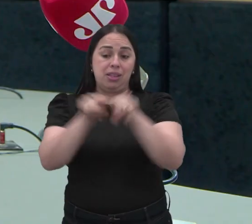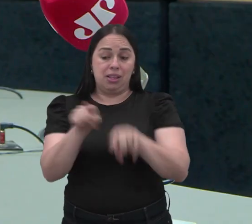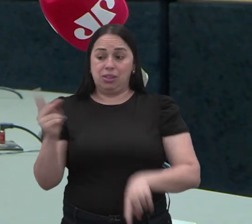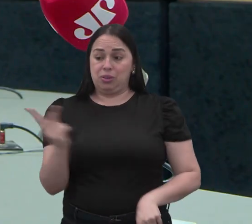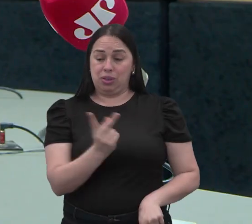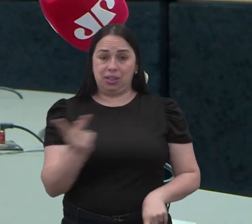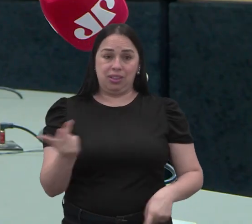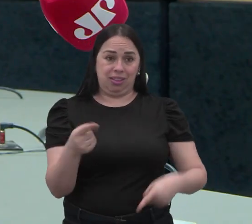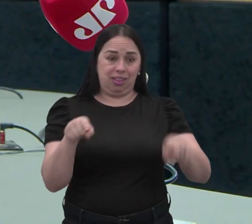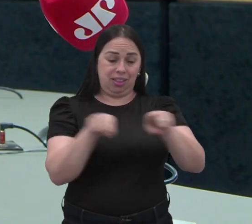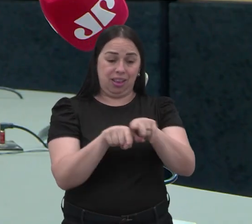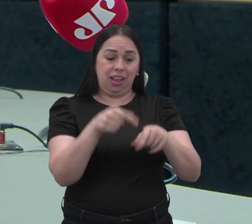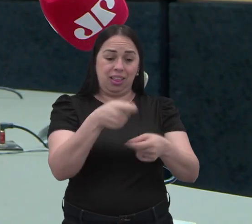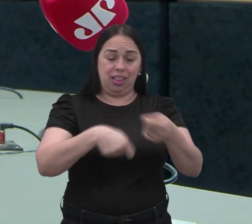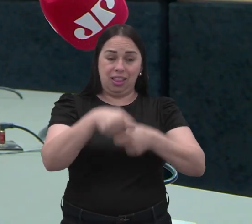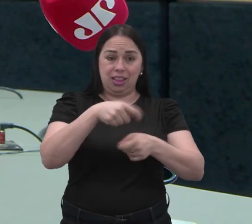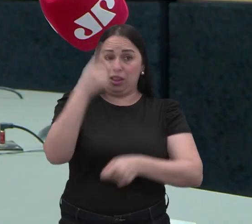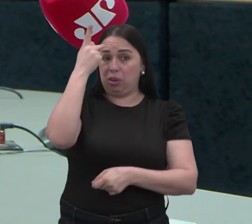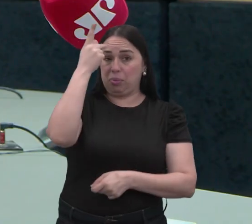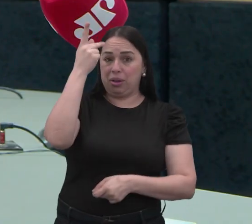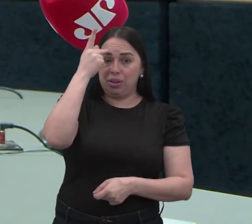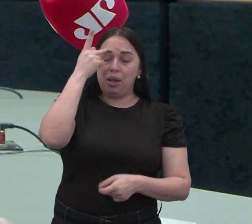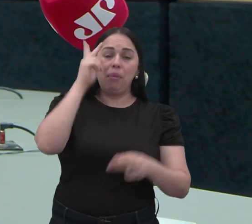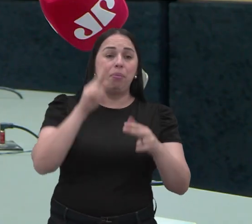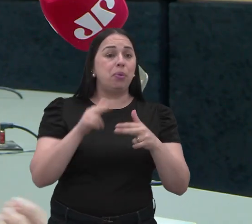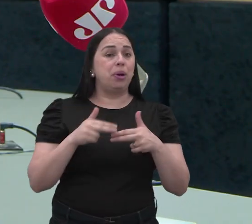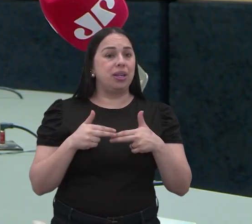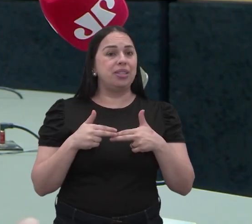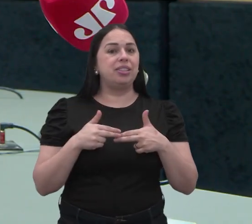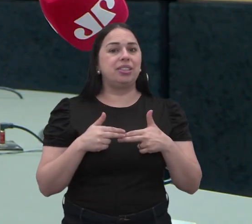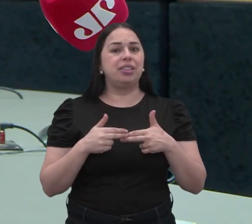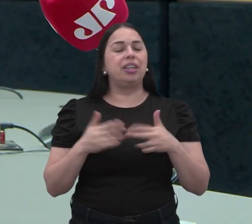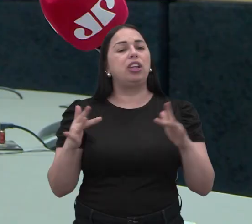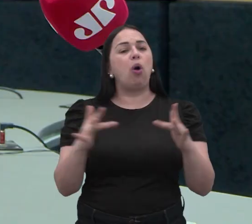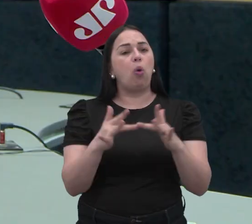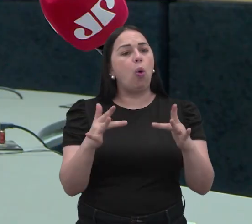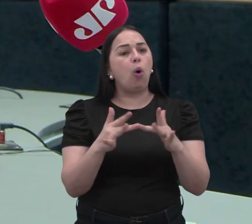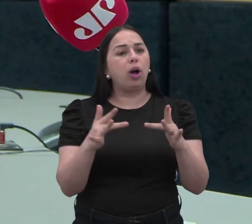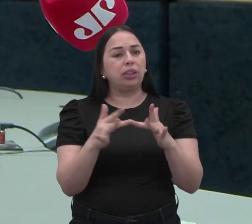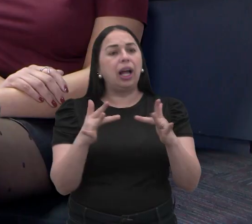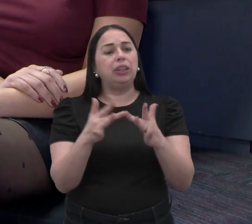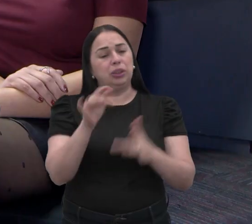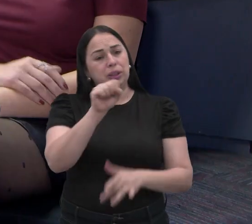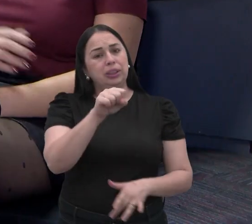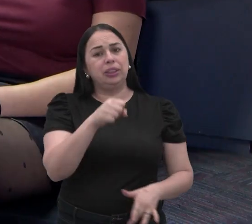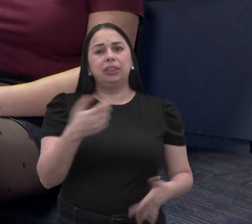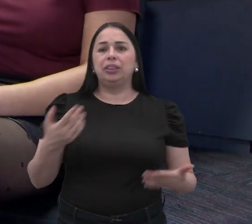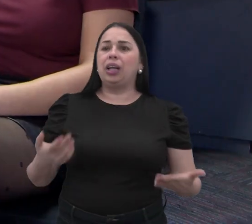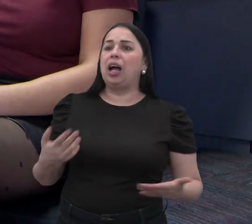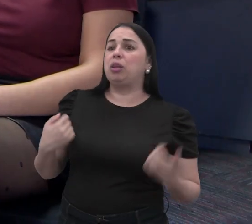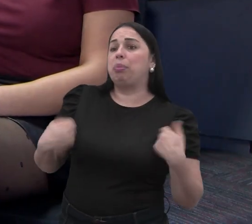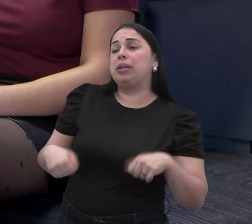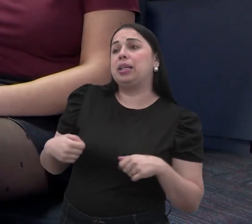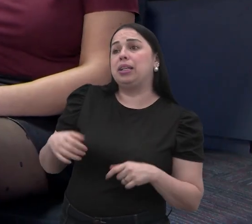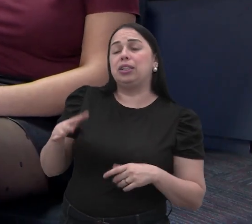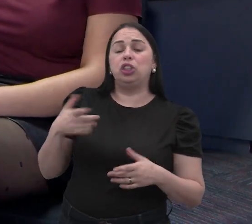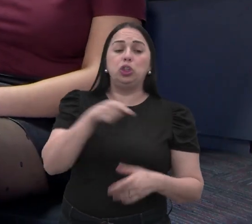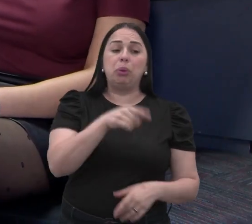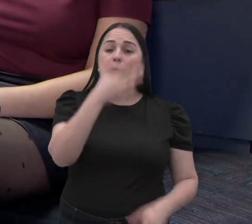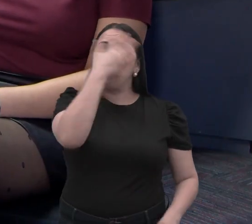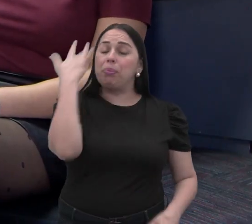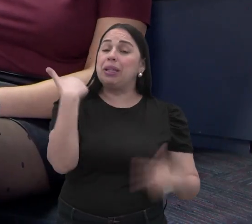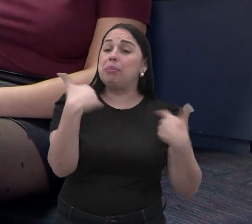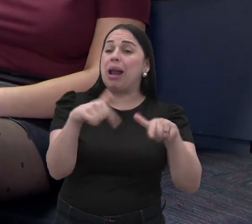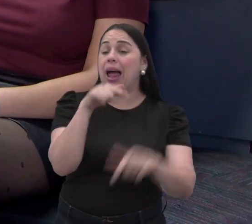eles administravam a Rádio Cidade de São Paulo e por conta disso a gente tinha mesmo uma proximidade. Sim, tô precisando de um folguista lá,